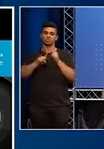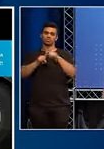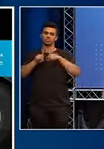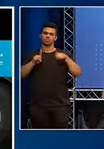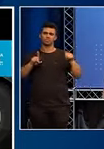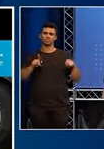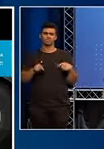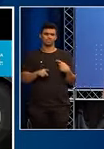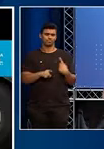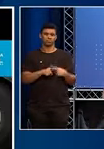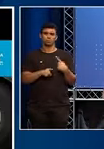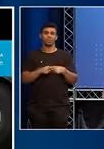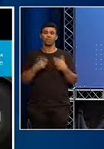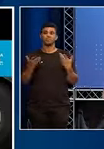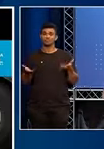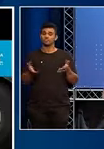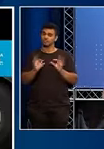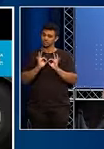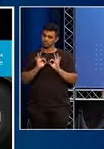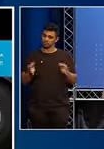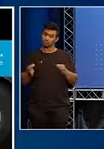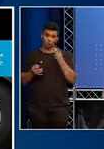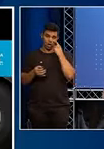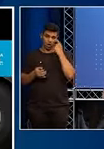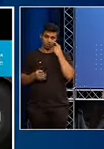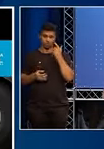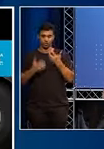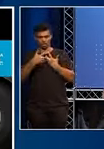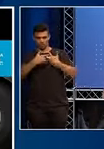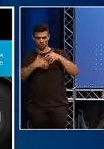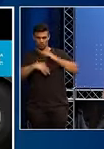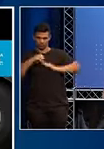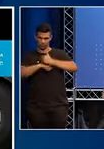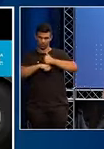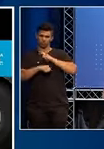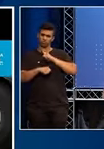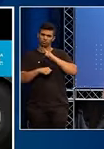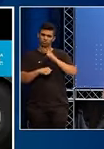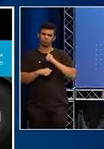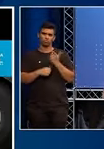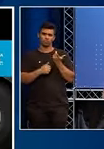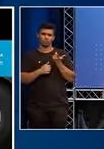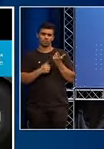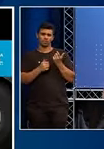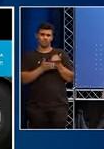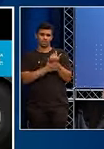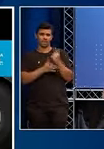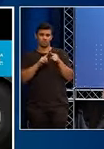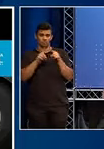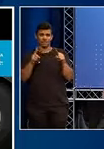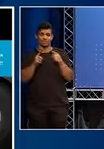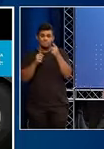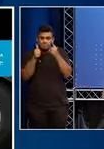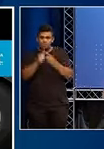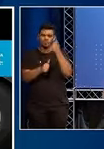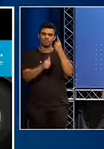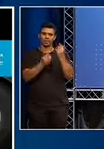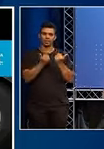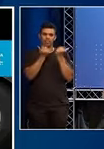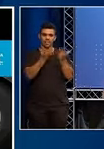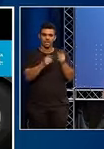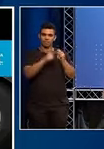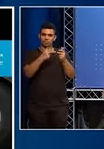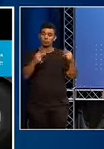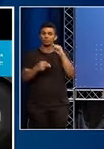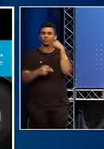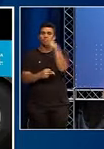simples. O caminhoneiro tinha o frete, mas ele não tinha necessariamente o dinheiro antes de entregar a carga. Então, o que acontecia?